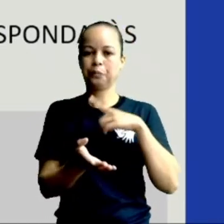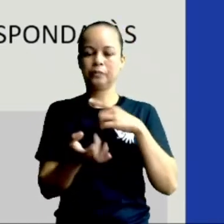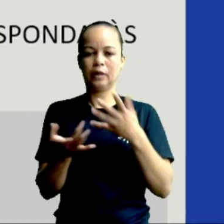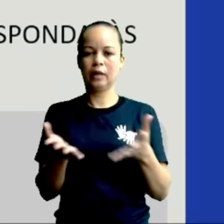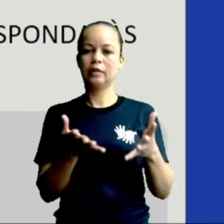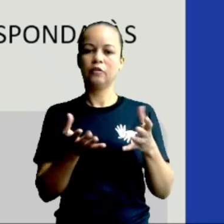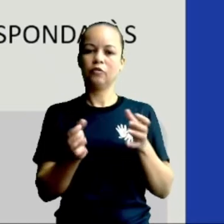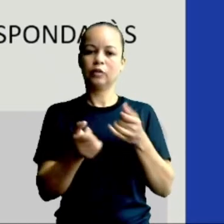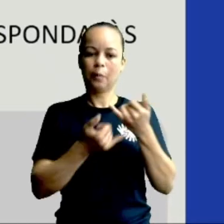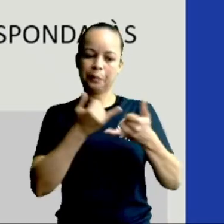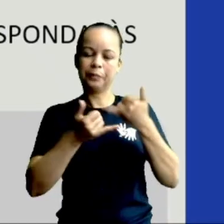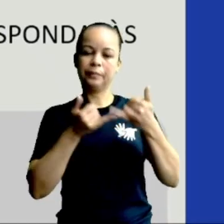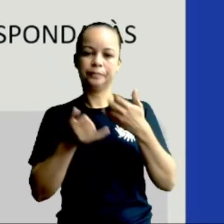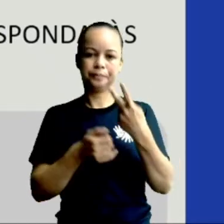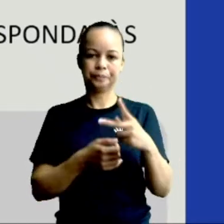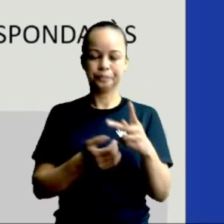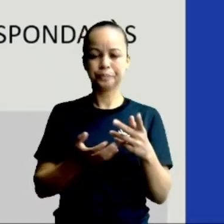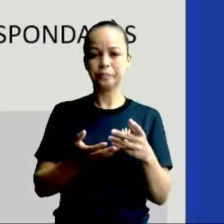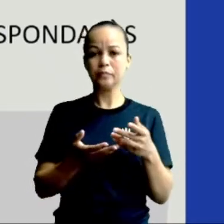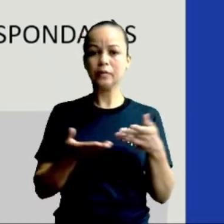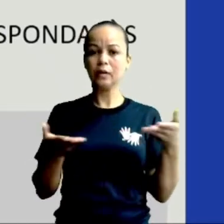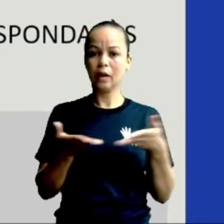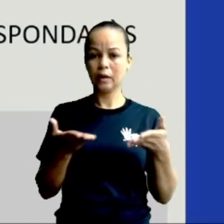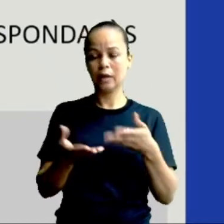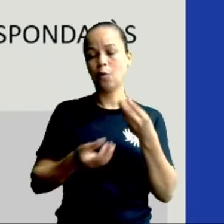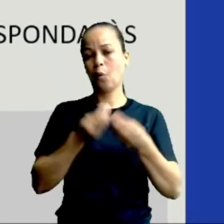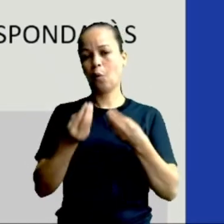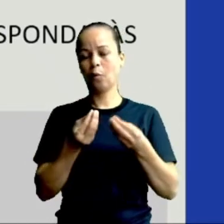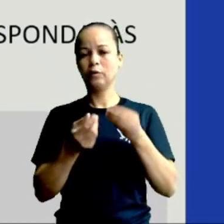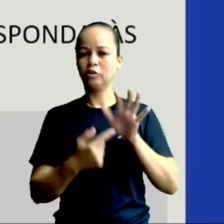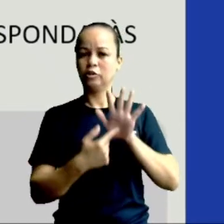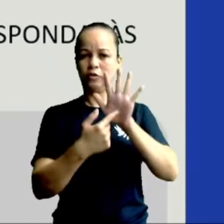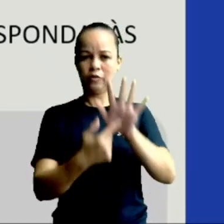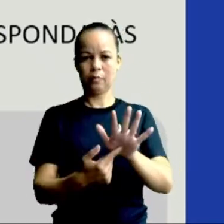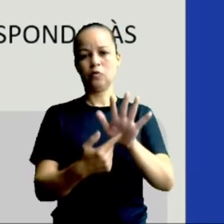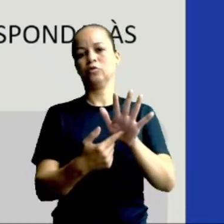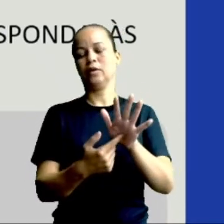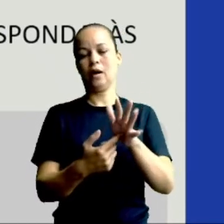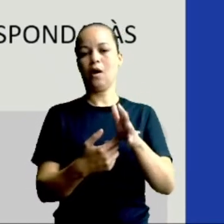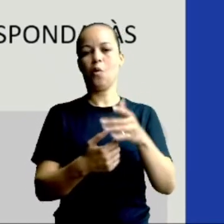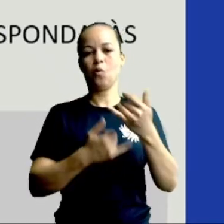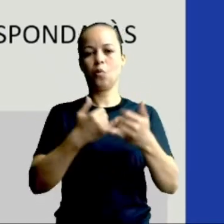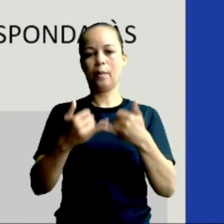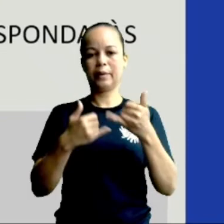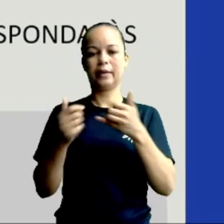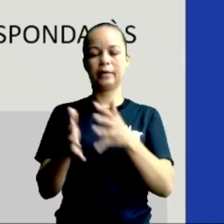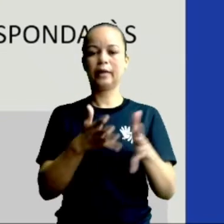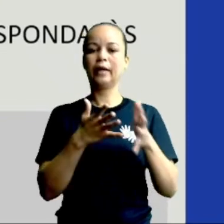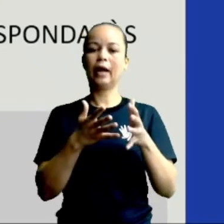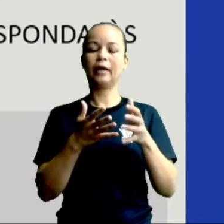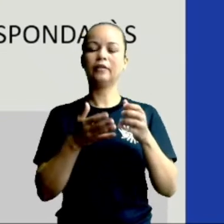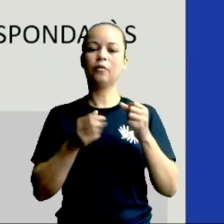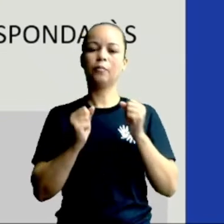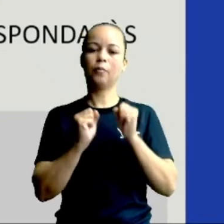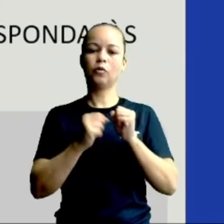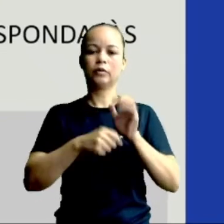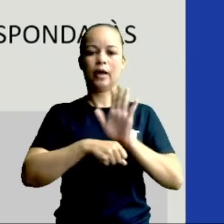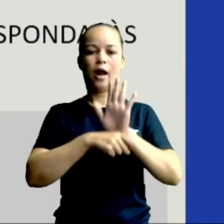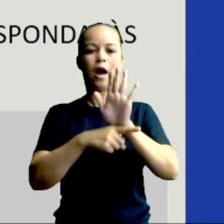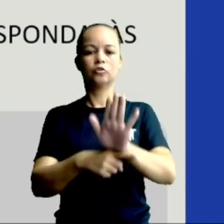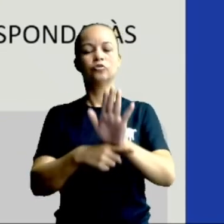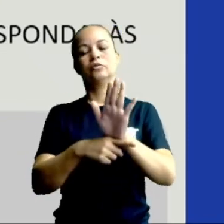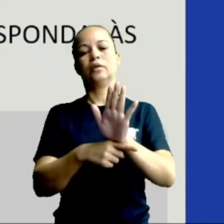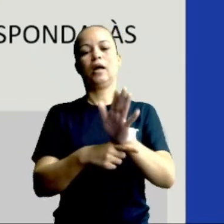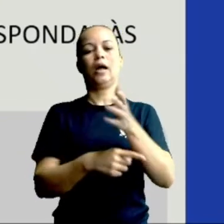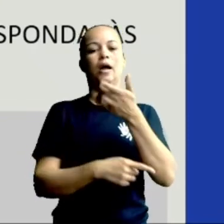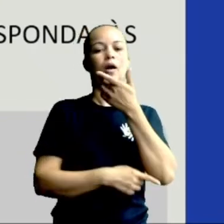todo esse jogo. Aqui, como a gente não vai poder fazer o jogo, eu trouxe as cartinhas para que a gente possa resolver e ajudar Álvaro e Leila na brincadeira,